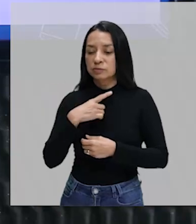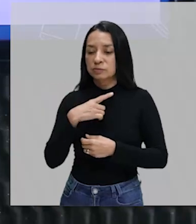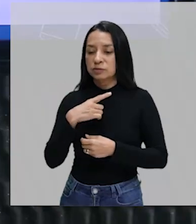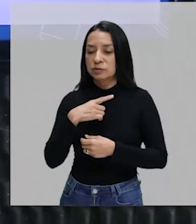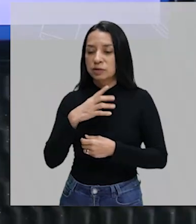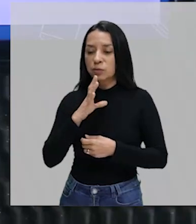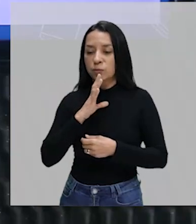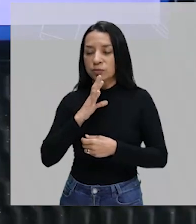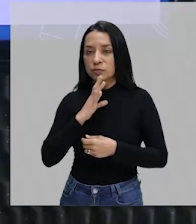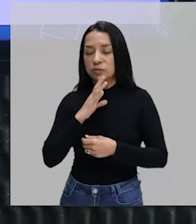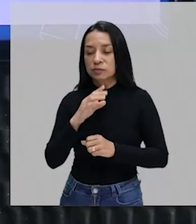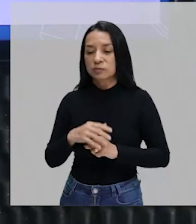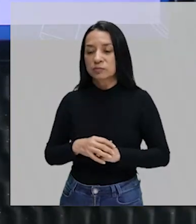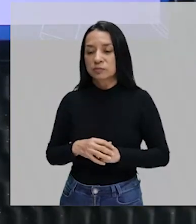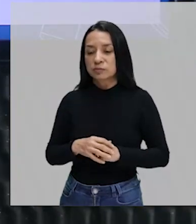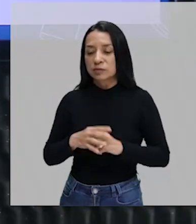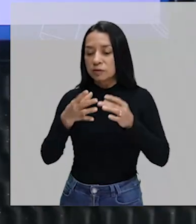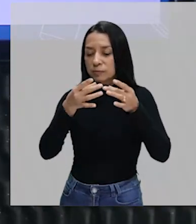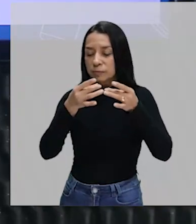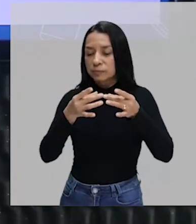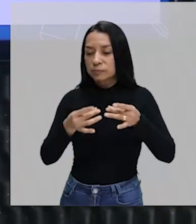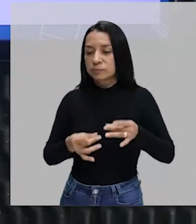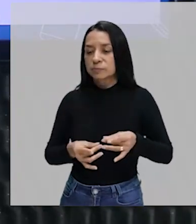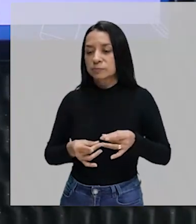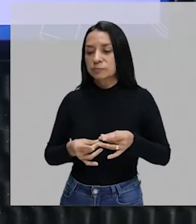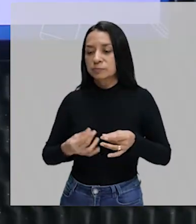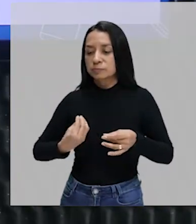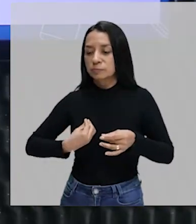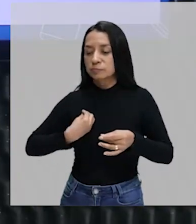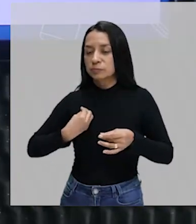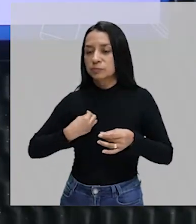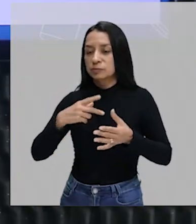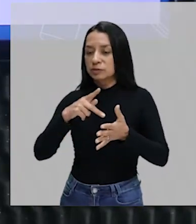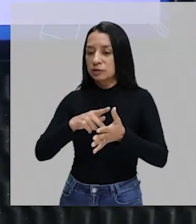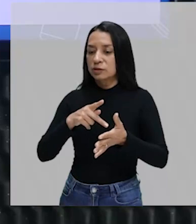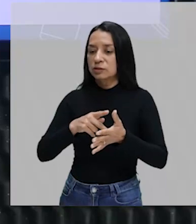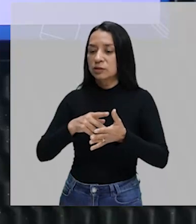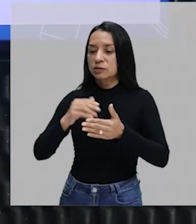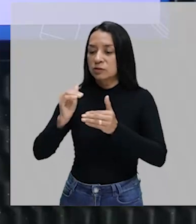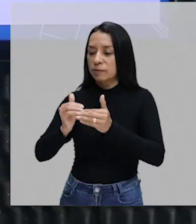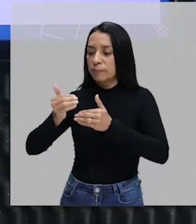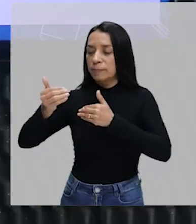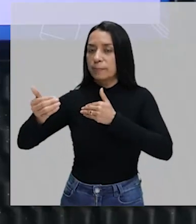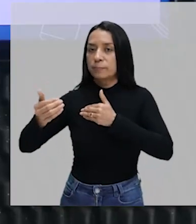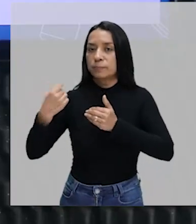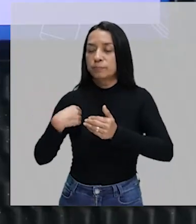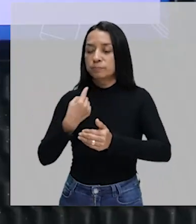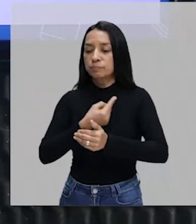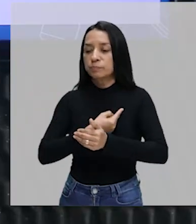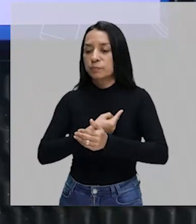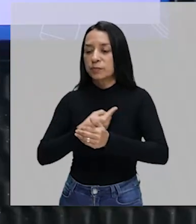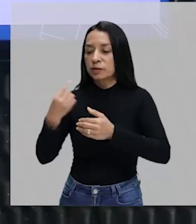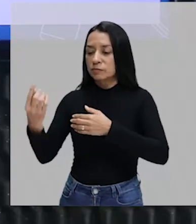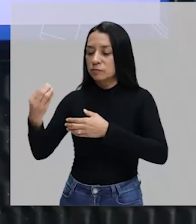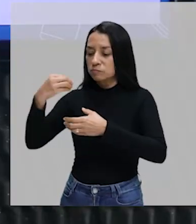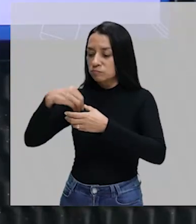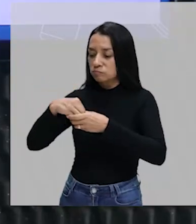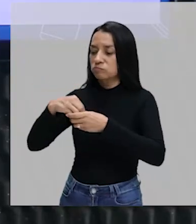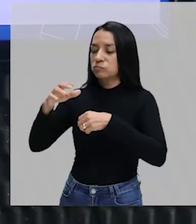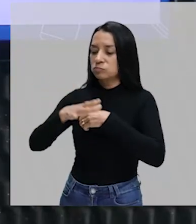gente conheça, que a gente descreva. É uma realidade que está fora de nós e ela vai adentrar aos nossos